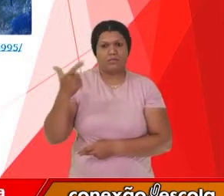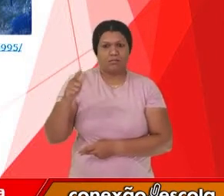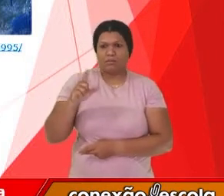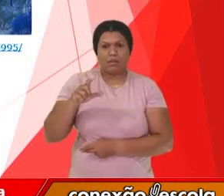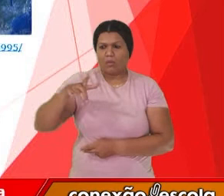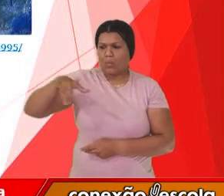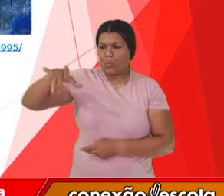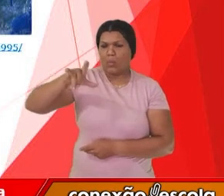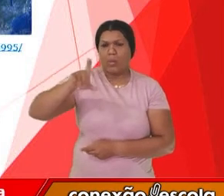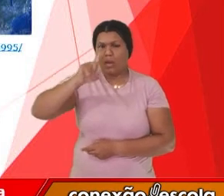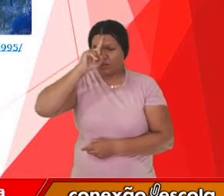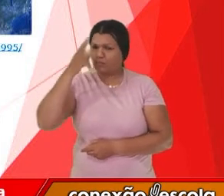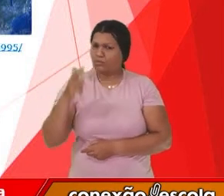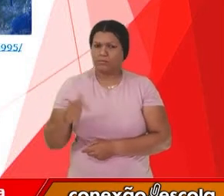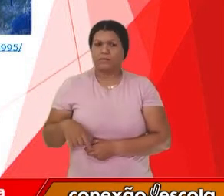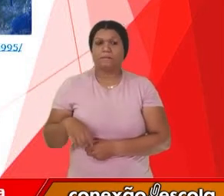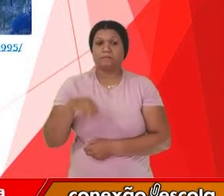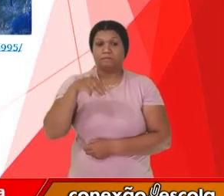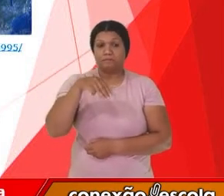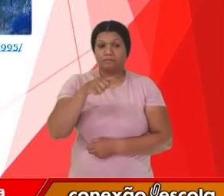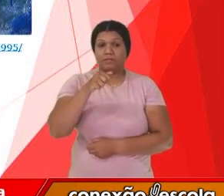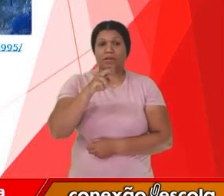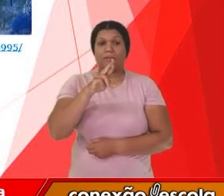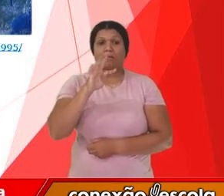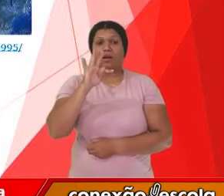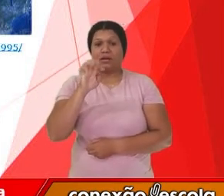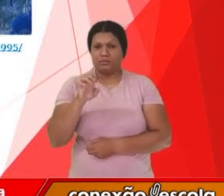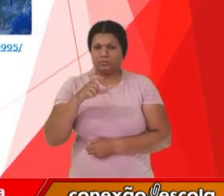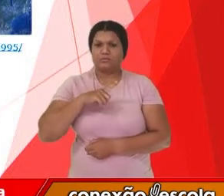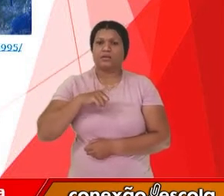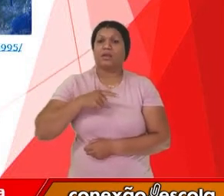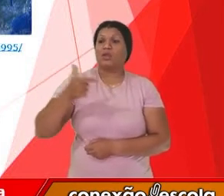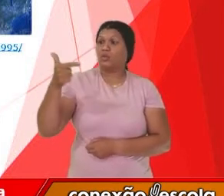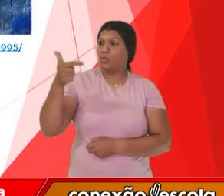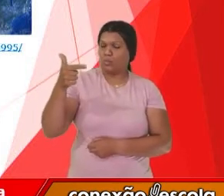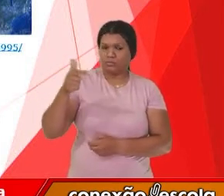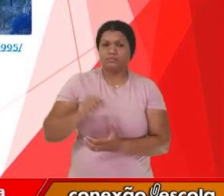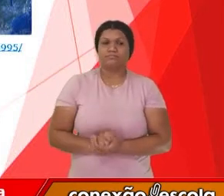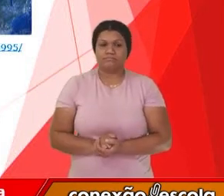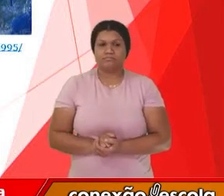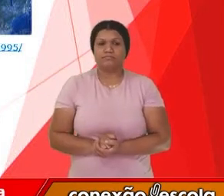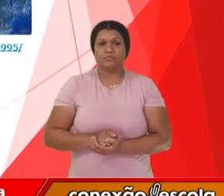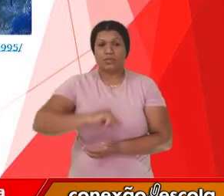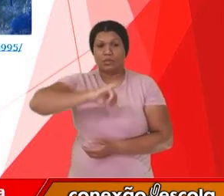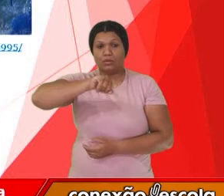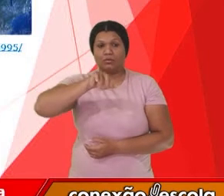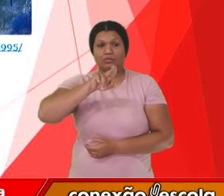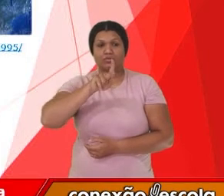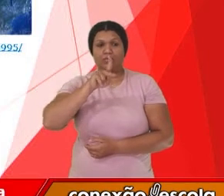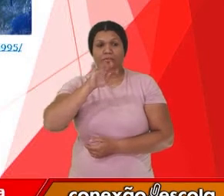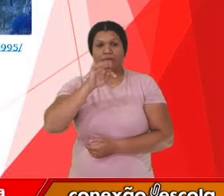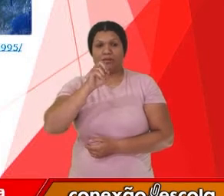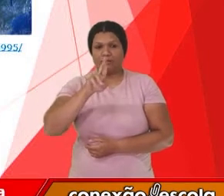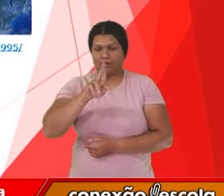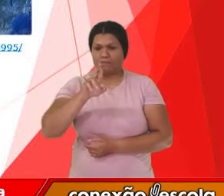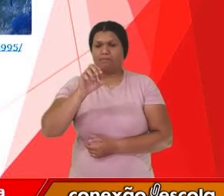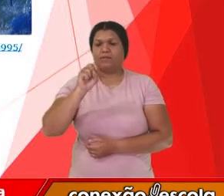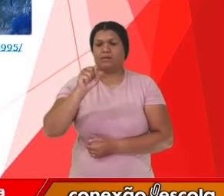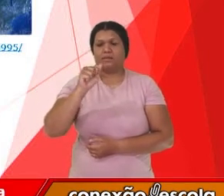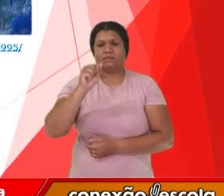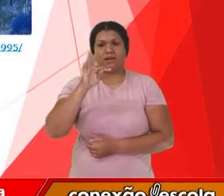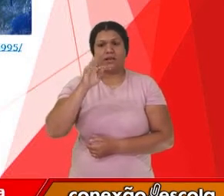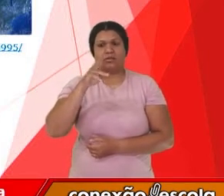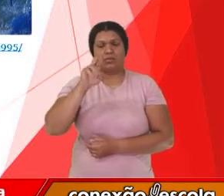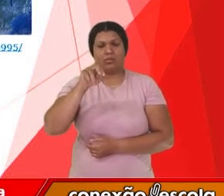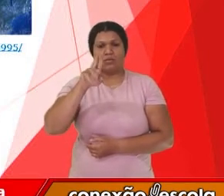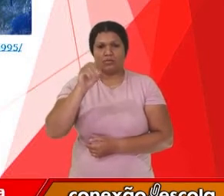2. Júpiter, Saturno, Urano. Já esses planetas